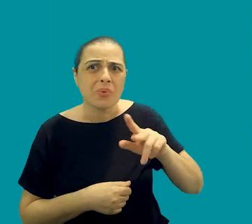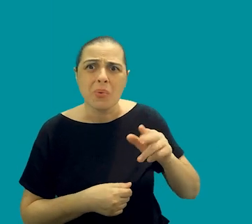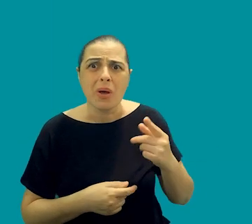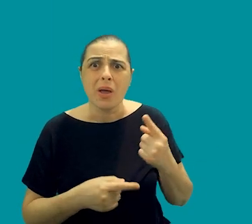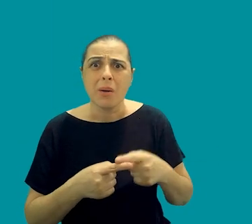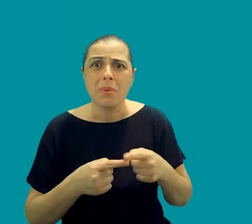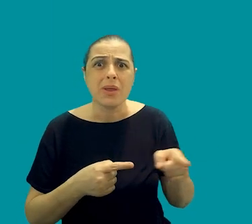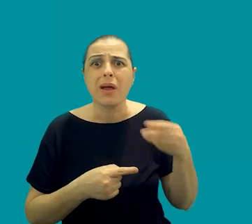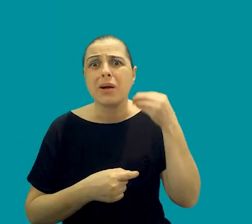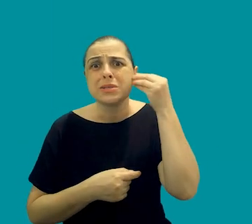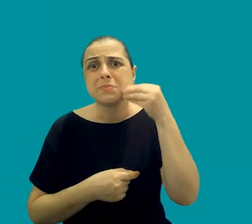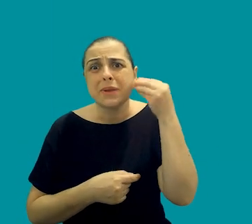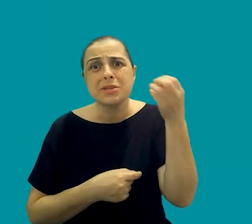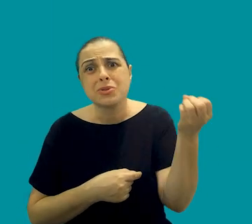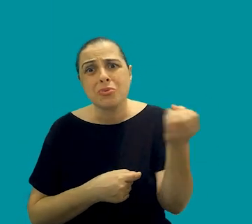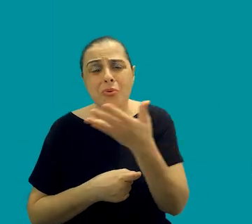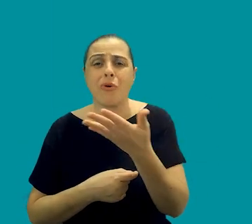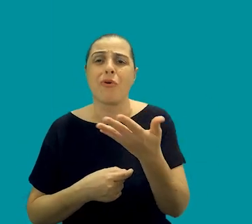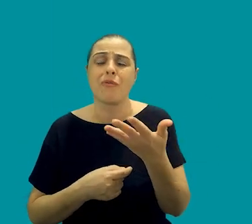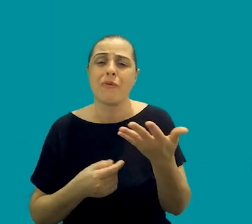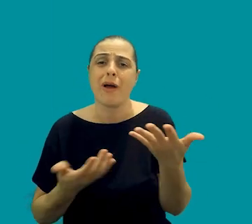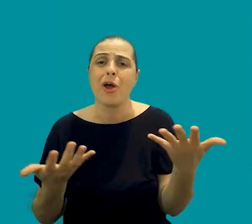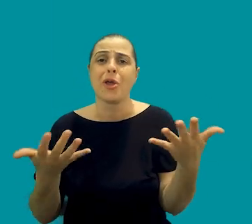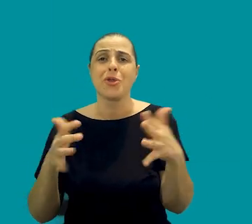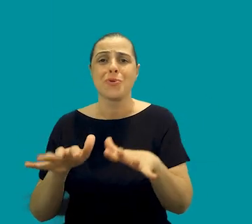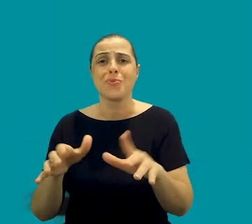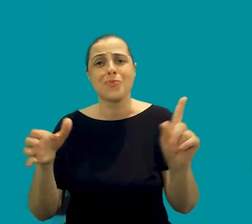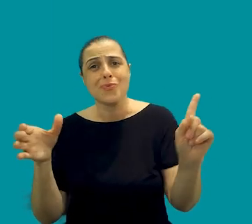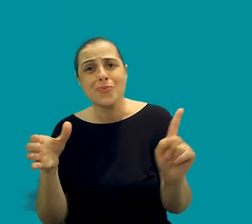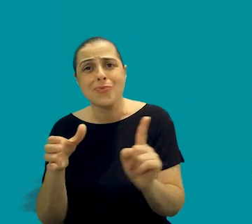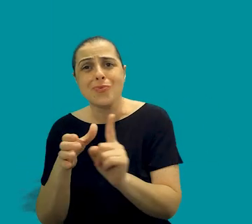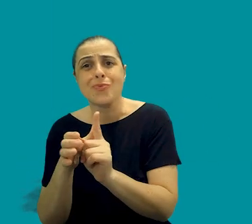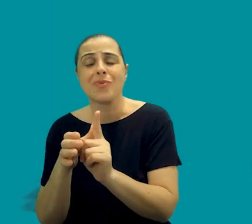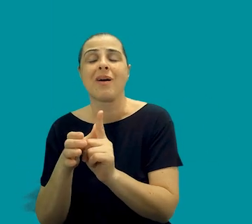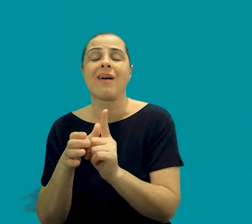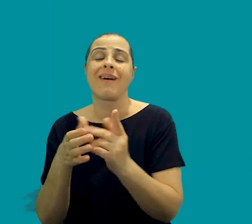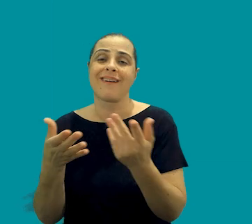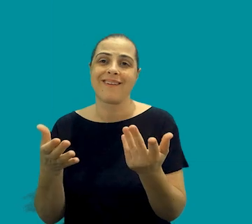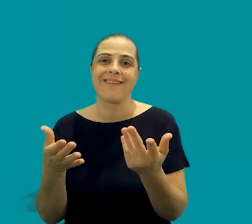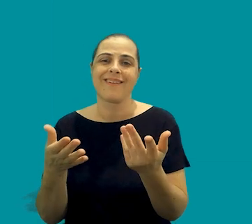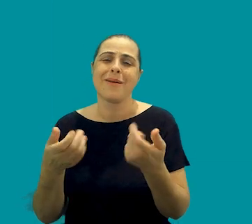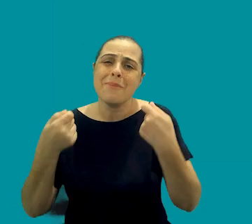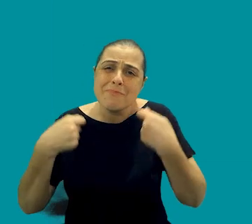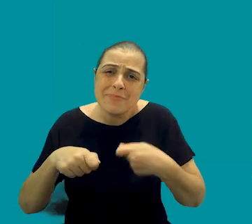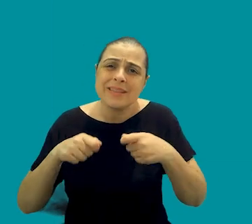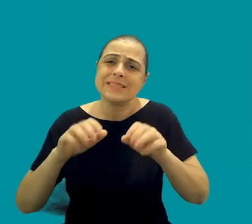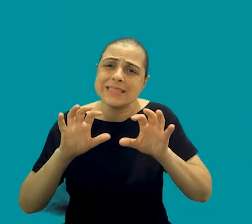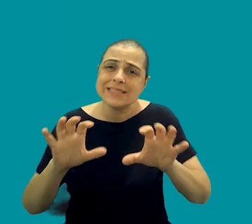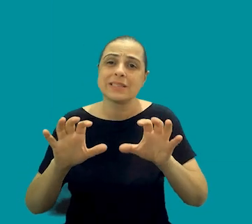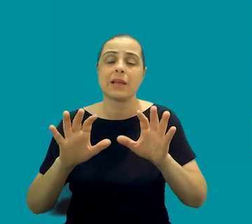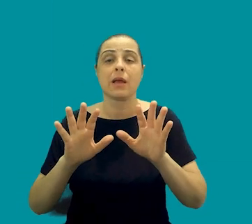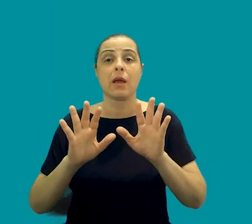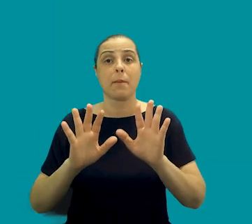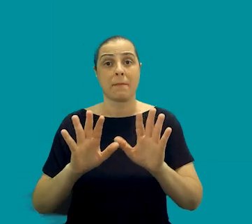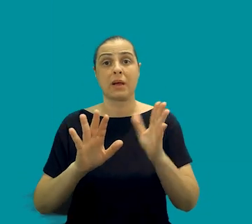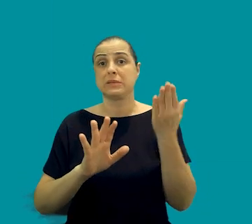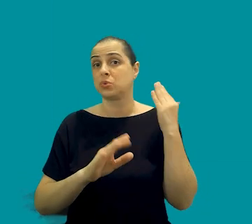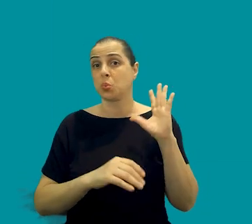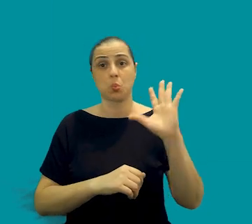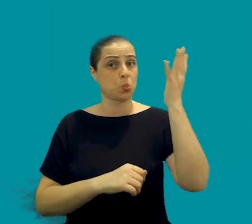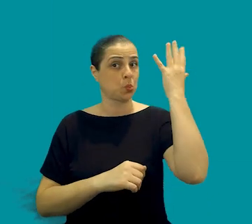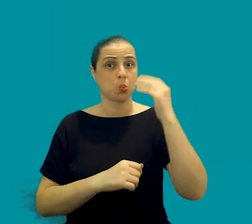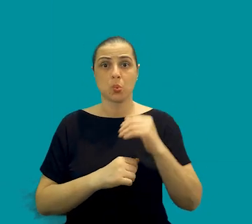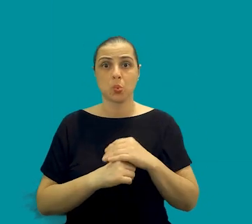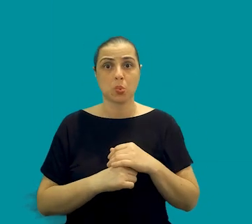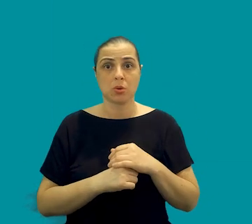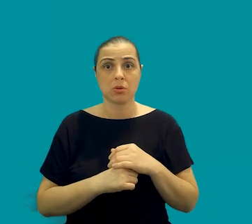é um processo de inclusão. Né? É uma experiência que está trazendo como deveria acontecer, mas assim, na realidade a